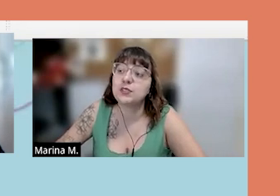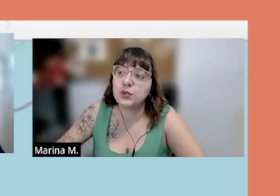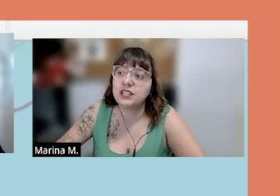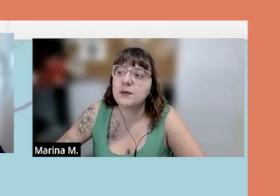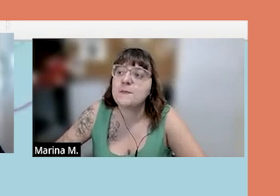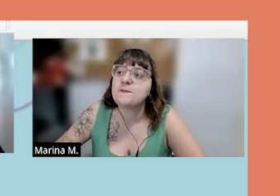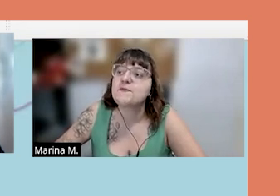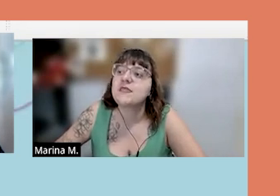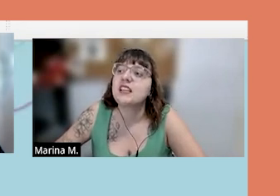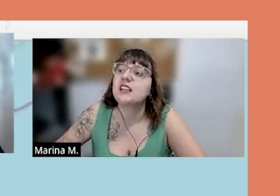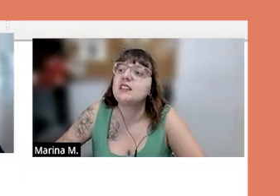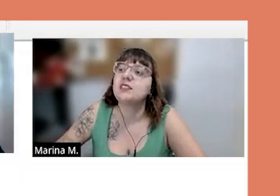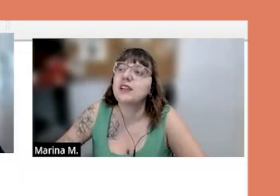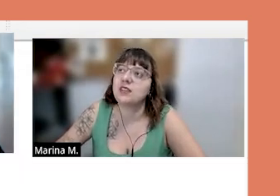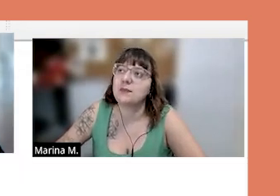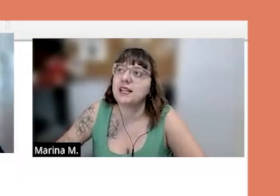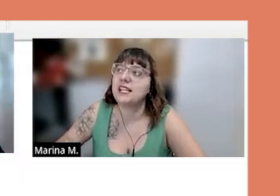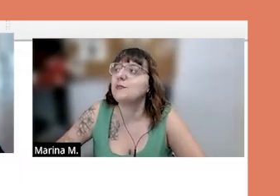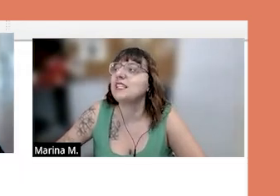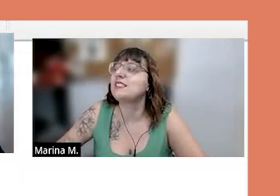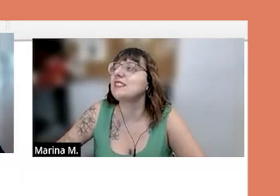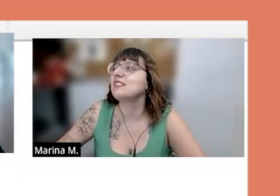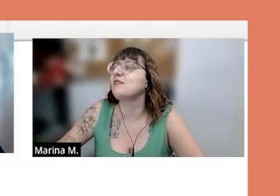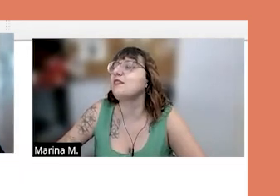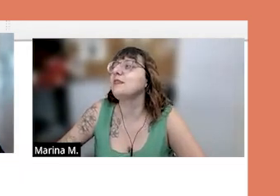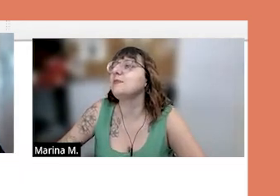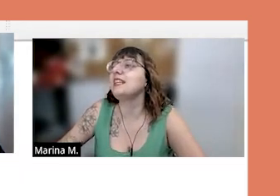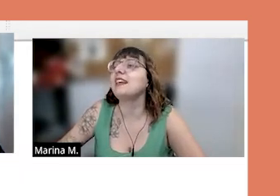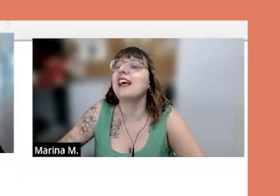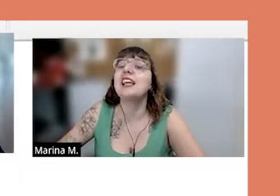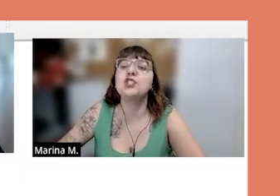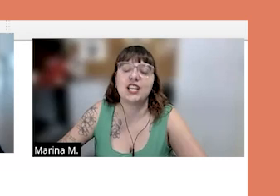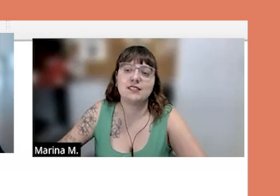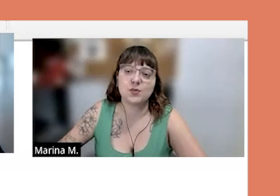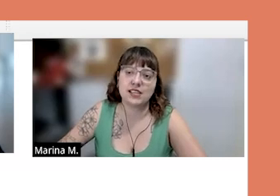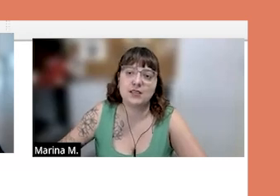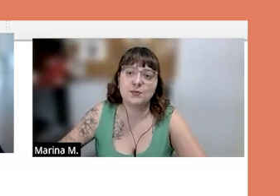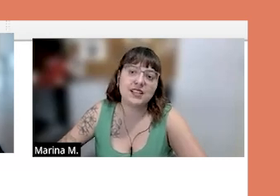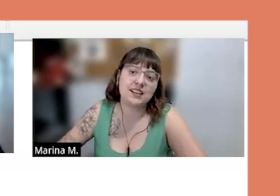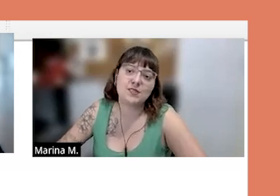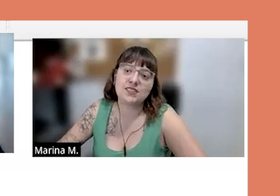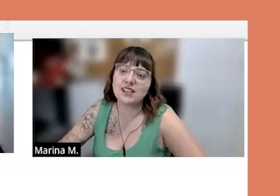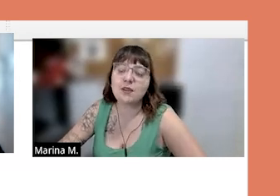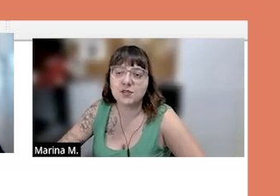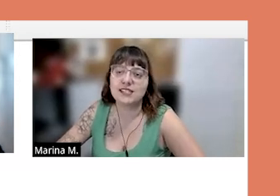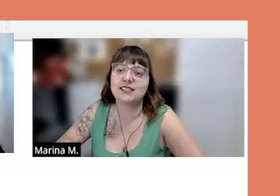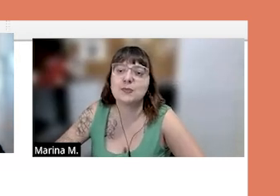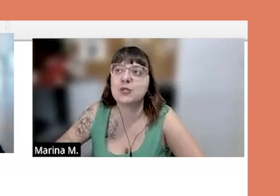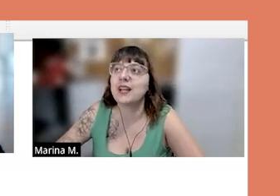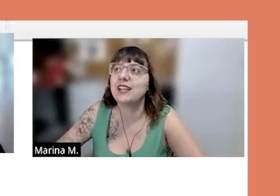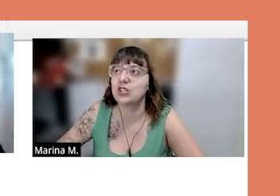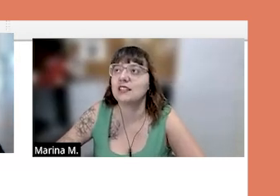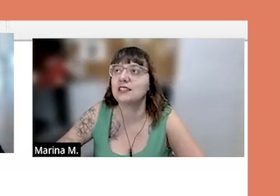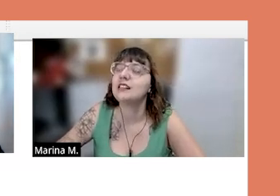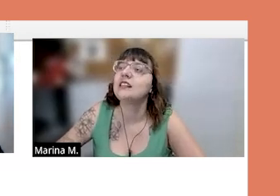um vetor. Eu não quero que apareça, mas você vai falar, mas Marina, cadê a legenda disso aqui? Porque isso é uma visualização, precisa